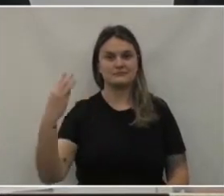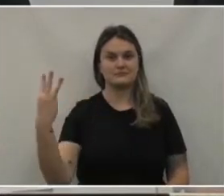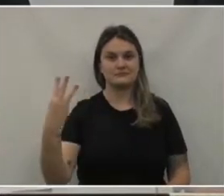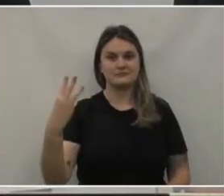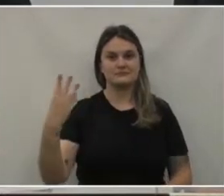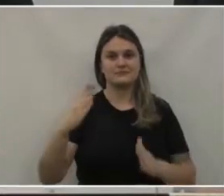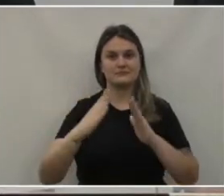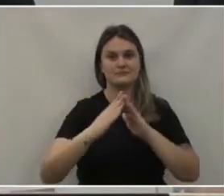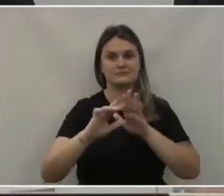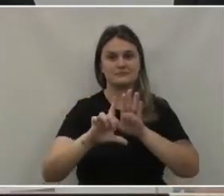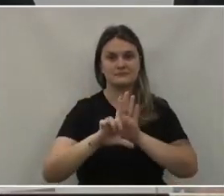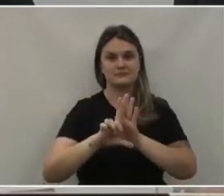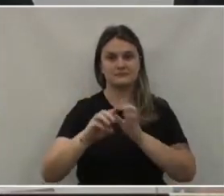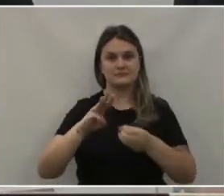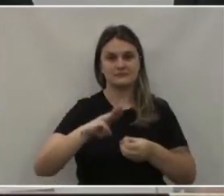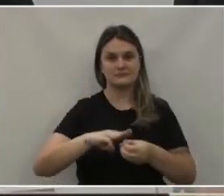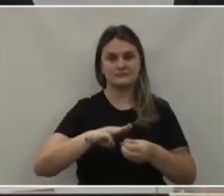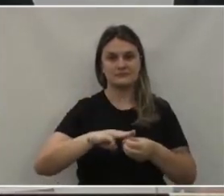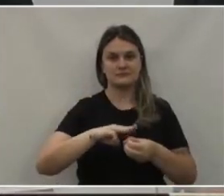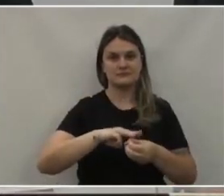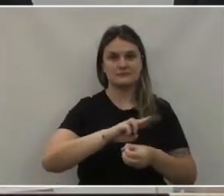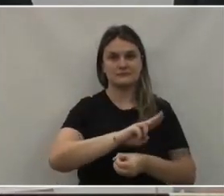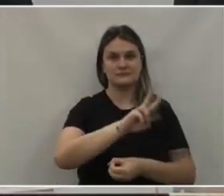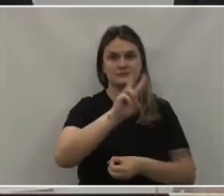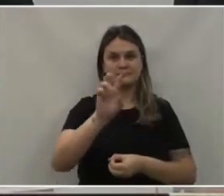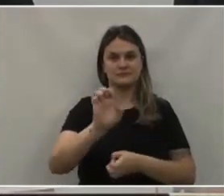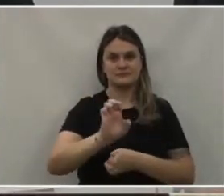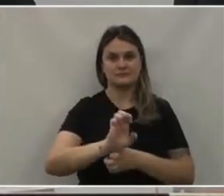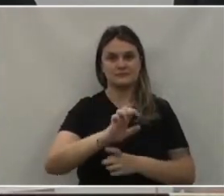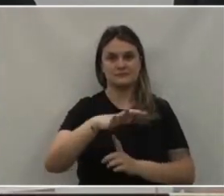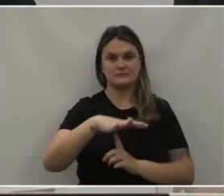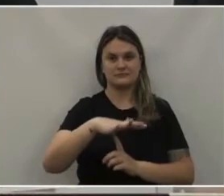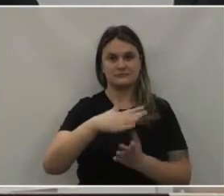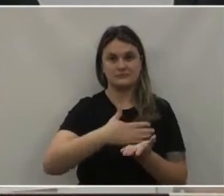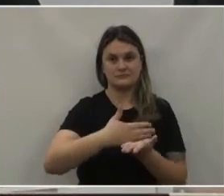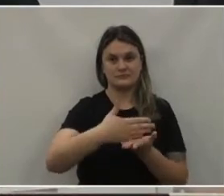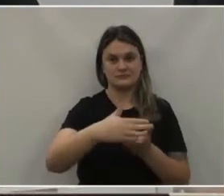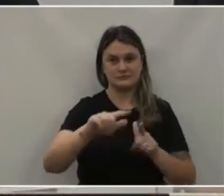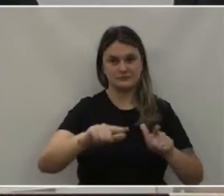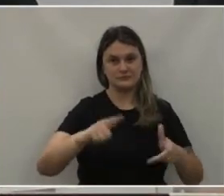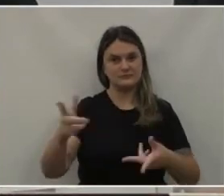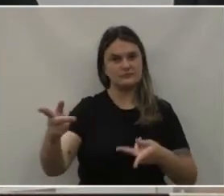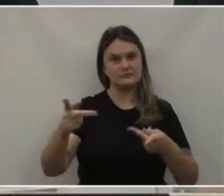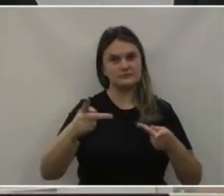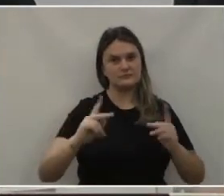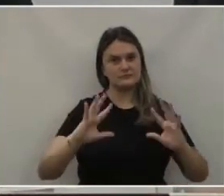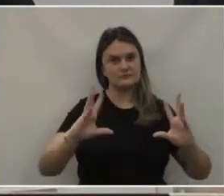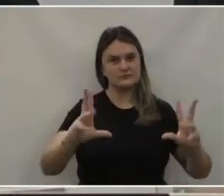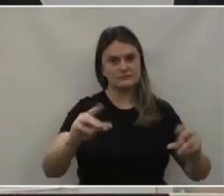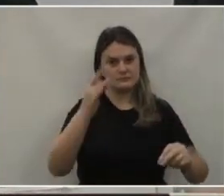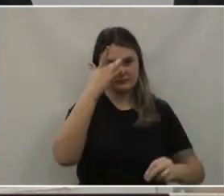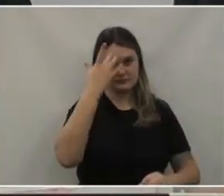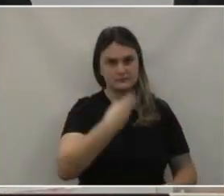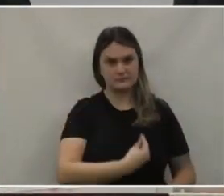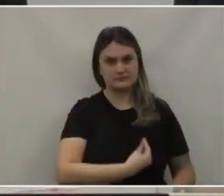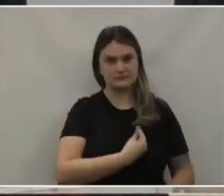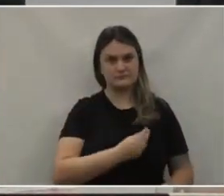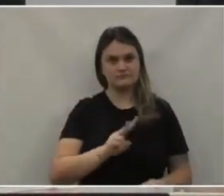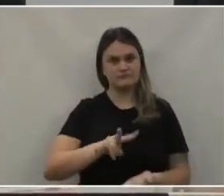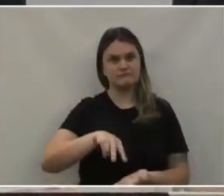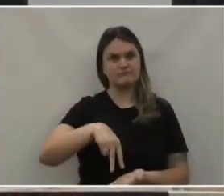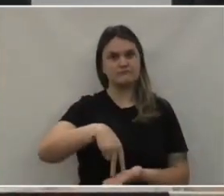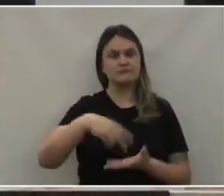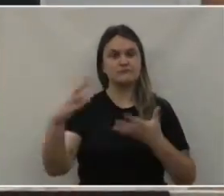33ª legislatura da Câmara Municipal de Nova Vitória, Estado do Paraná. Iniciando os trabalhos, convidamos a todos para que em pé cantemos o